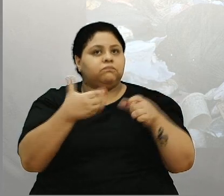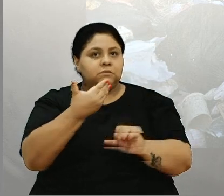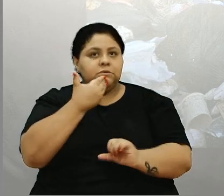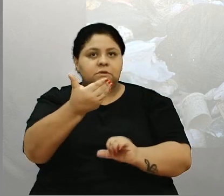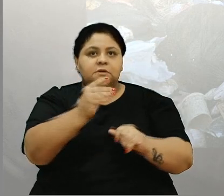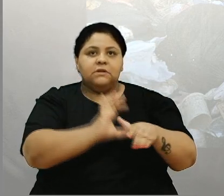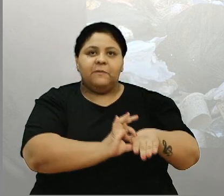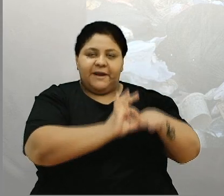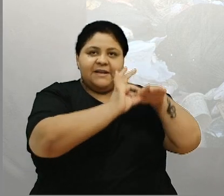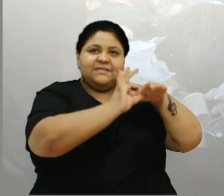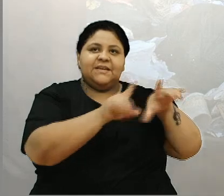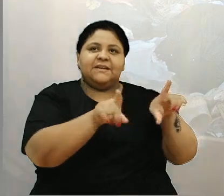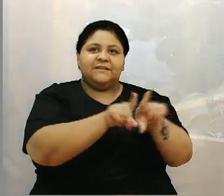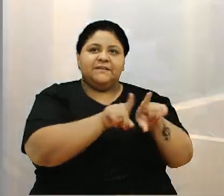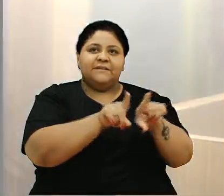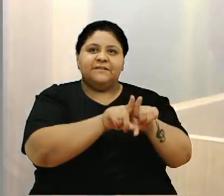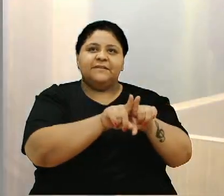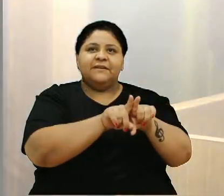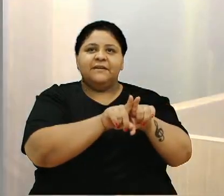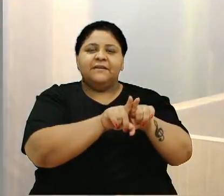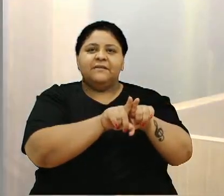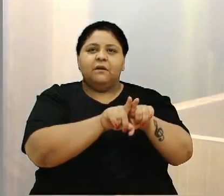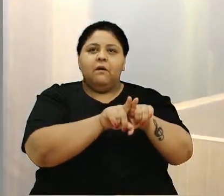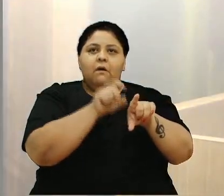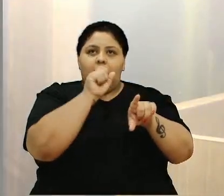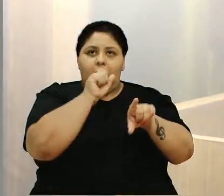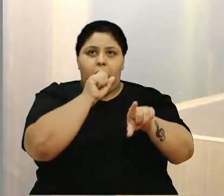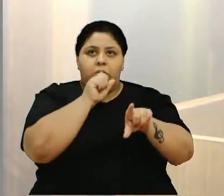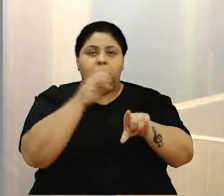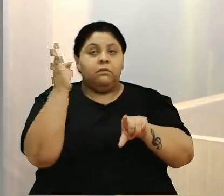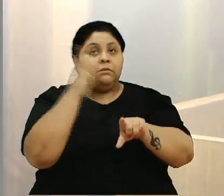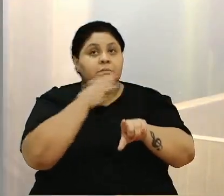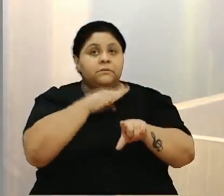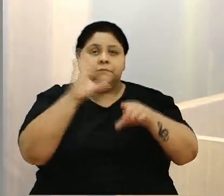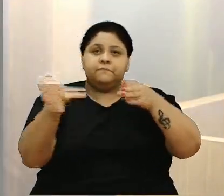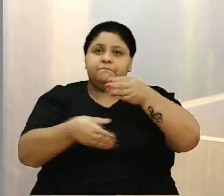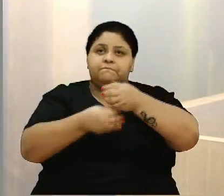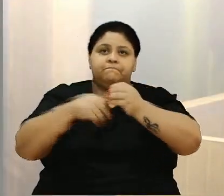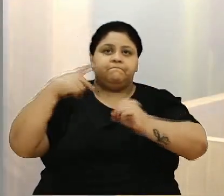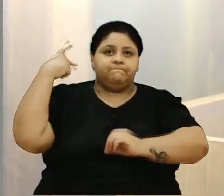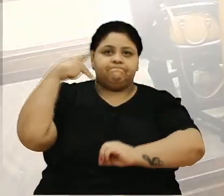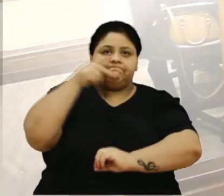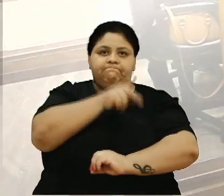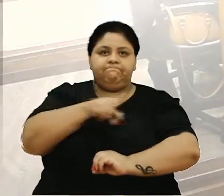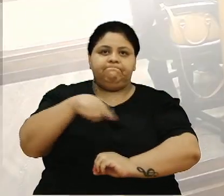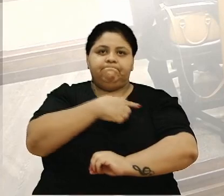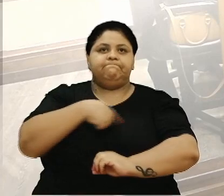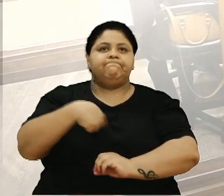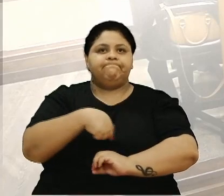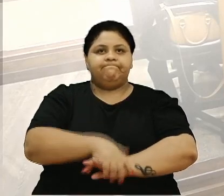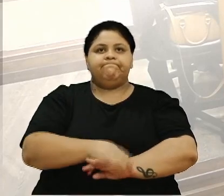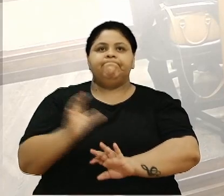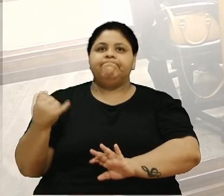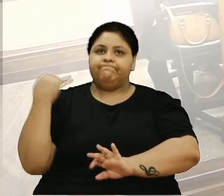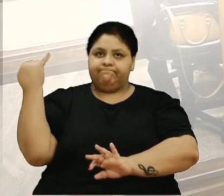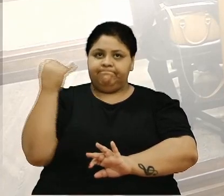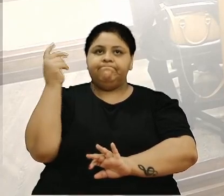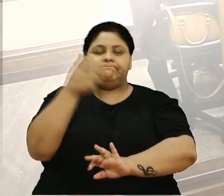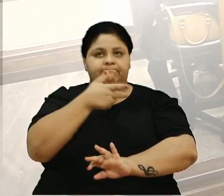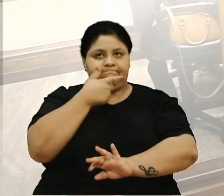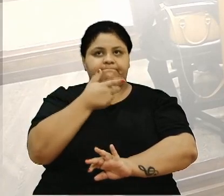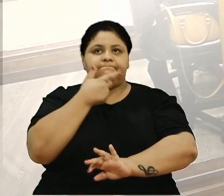A SEMA tem que fiscalizar isso. E hoje de manhã fiz questão de ir lá filmar, falar a data, a hora,